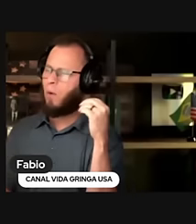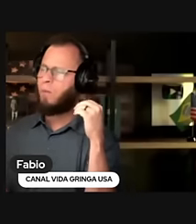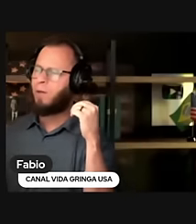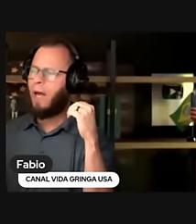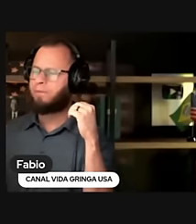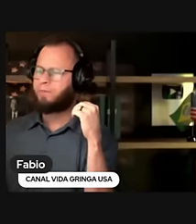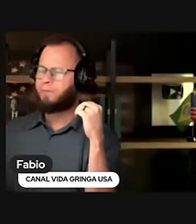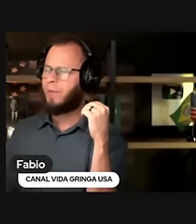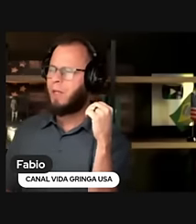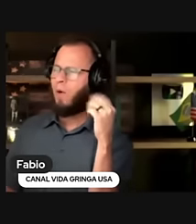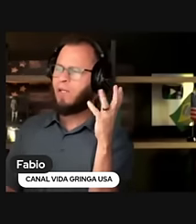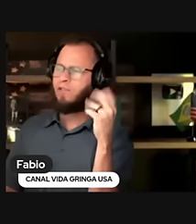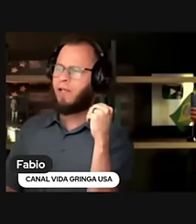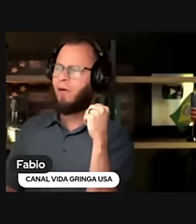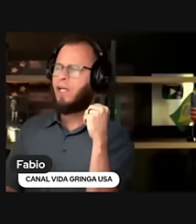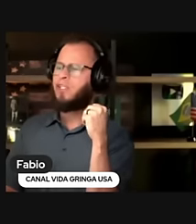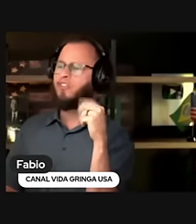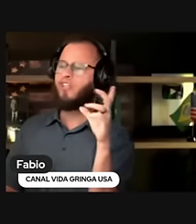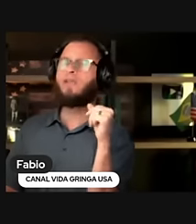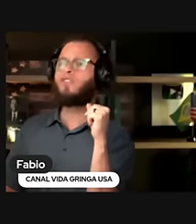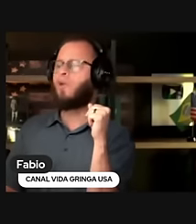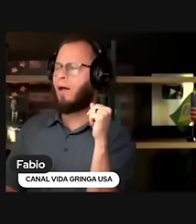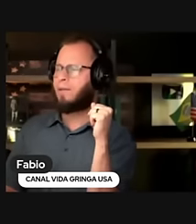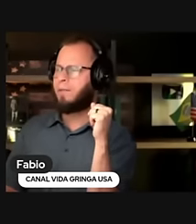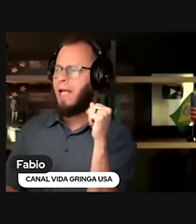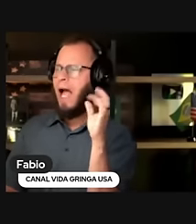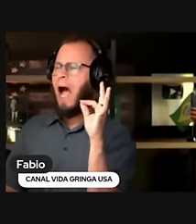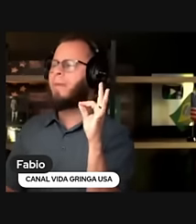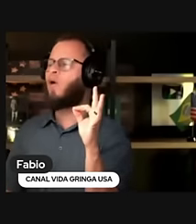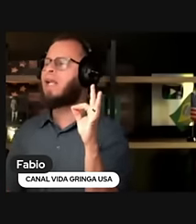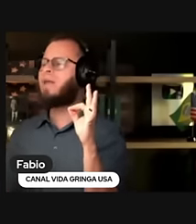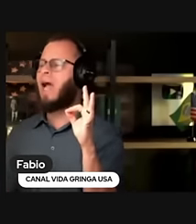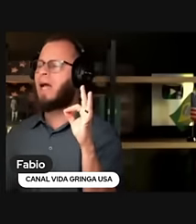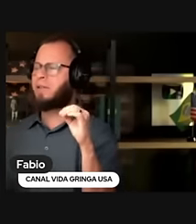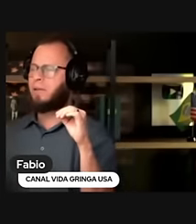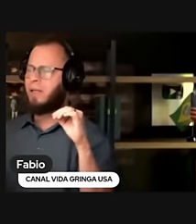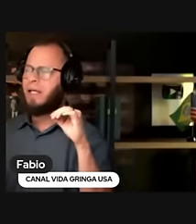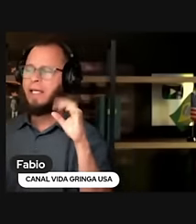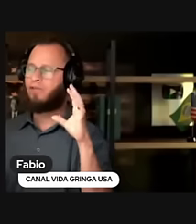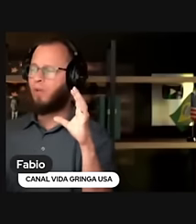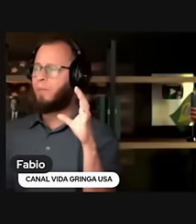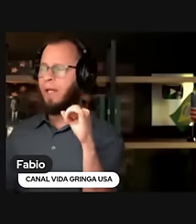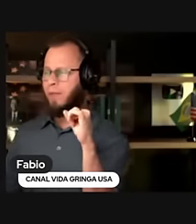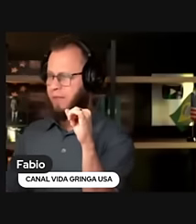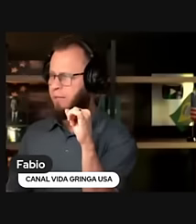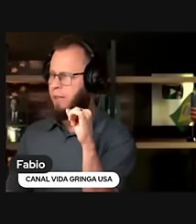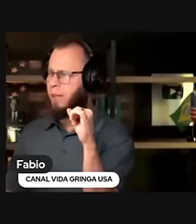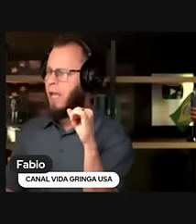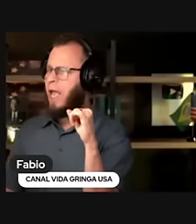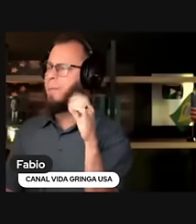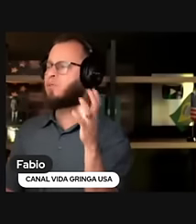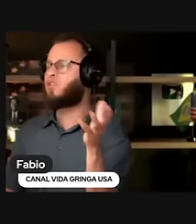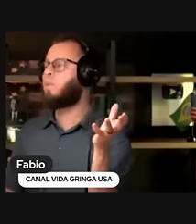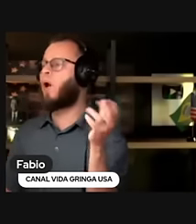tem como melhorar Olha isso aqui ó digno de nota a maior ameaça que trump representa